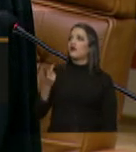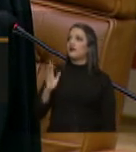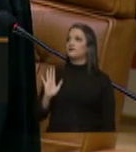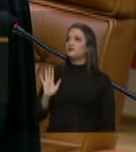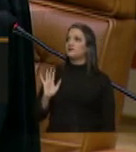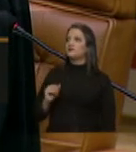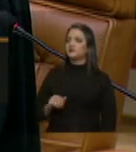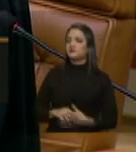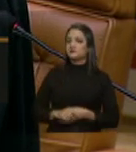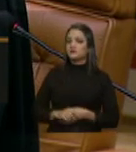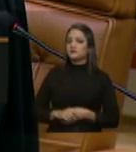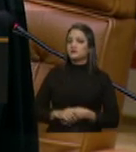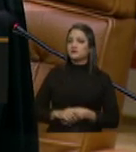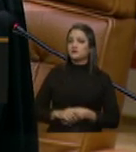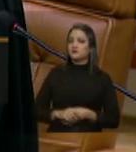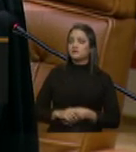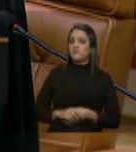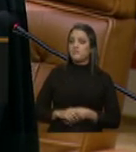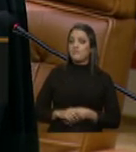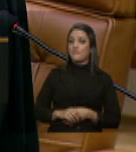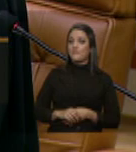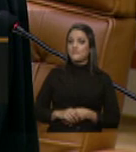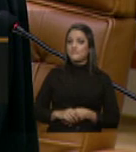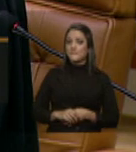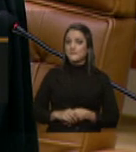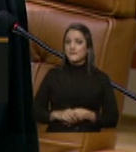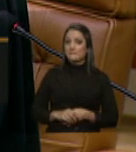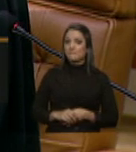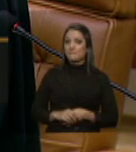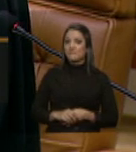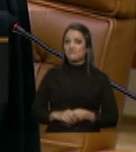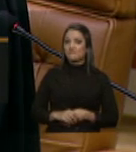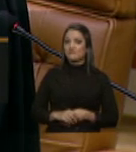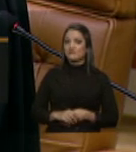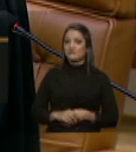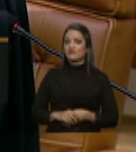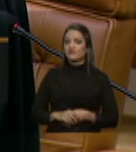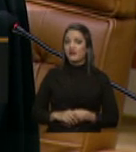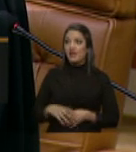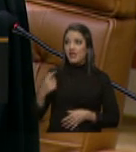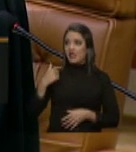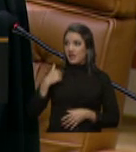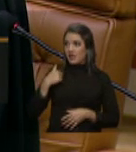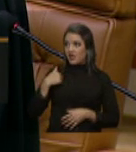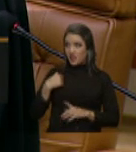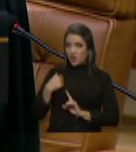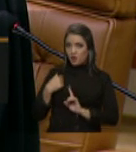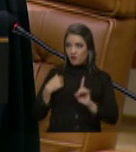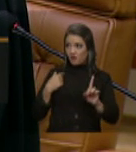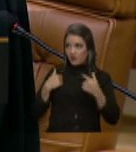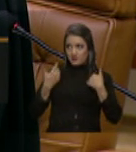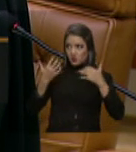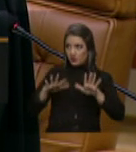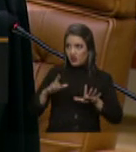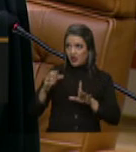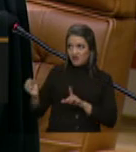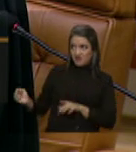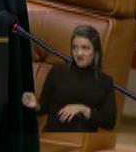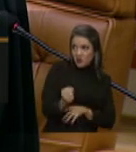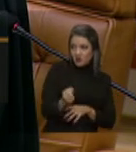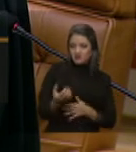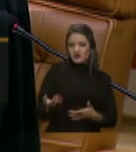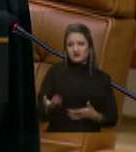para o juiz dizendo o seguinte que tinha sido levado lá contra a vontade o